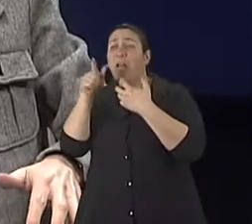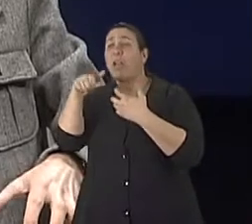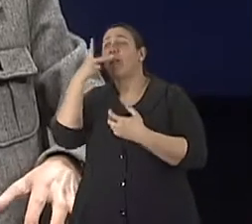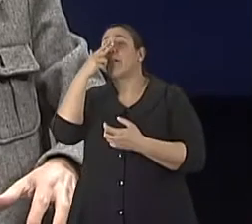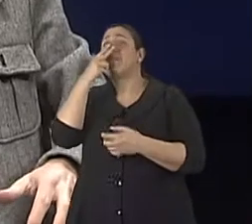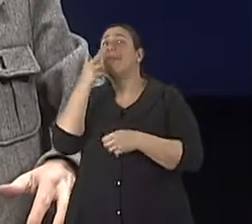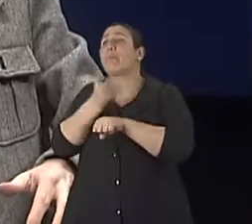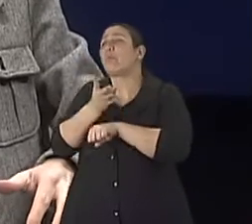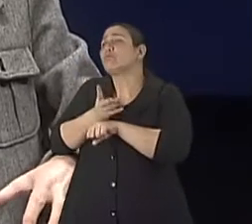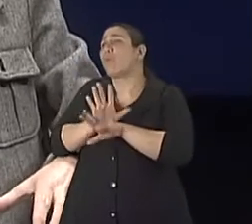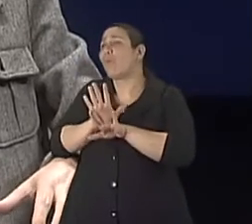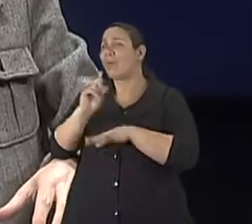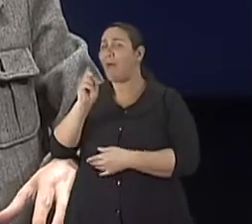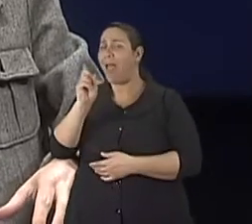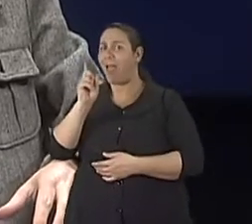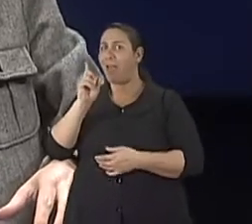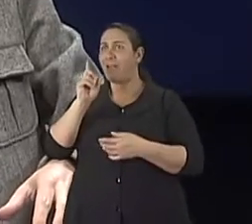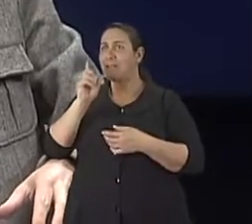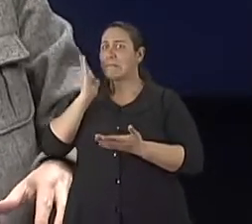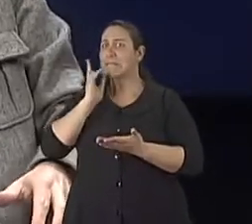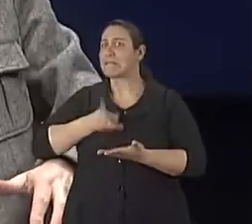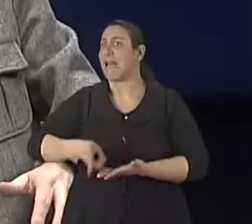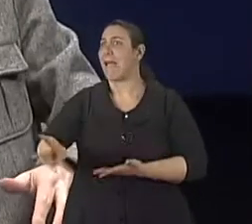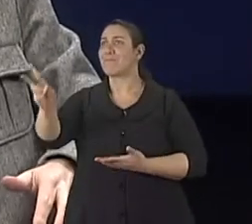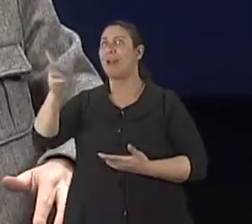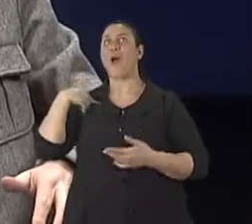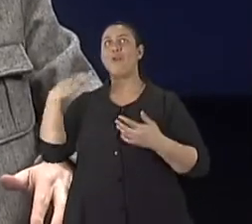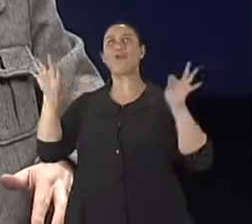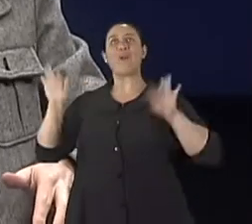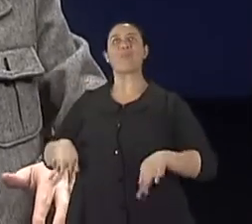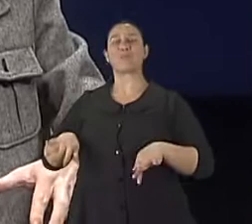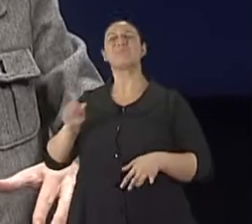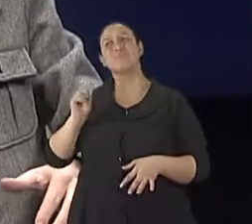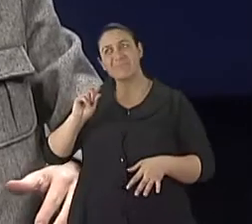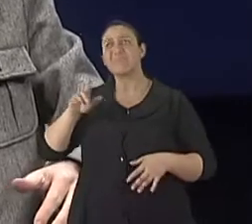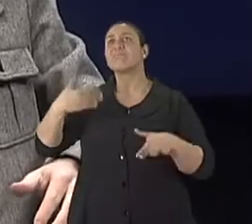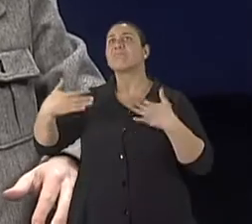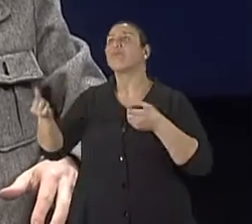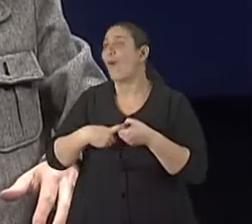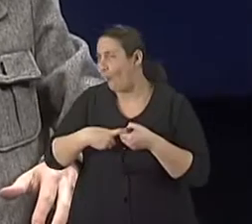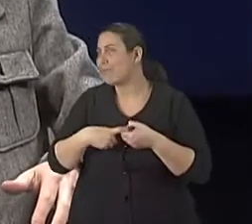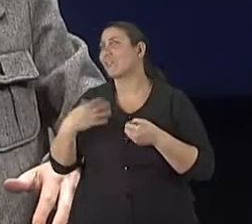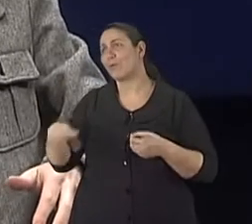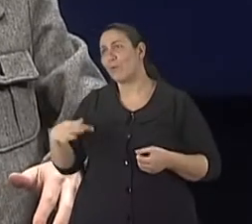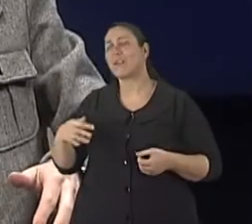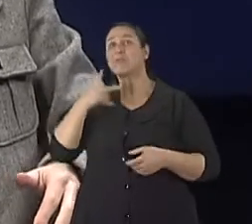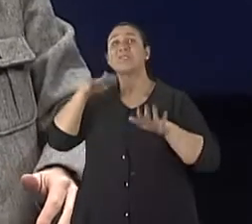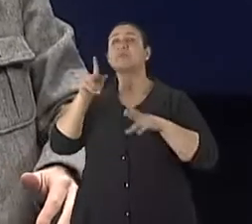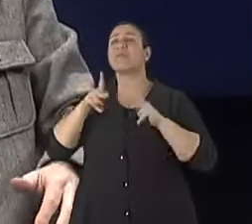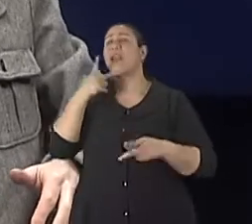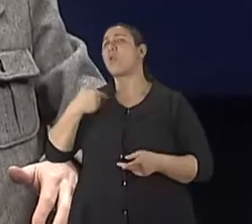resto da vida porque muitas vezes o paciente idoso ele chega pra ti com um problema claro já bastante grave e não aguenta mais a sua dor